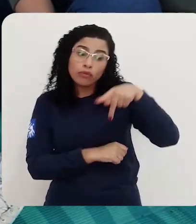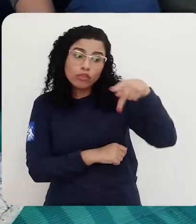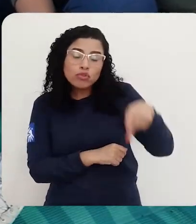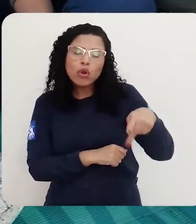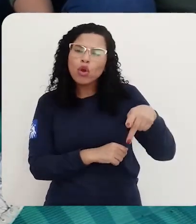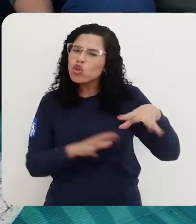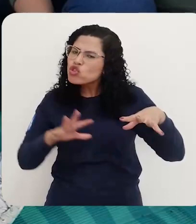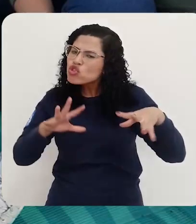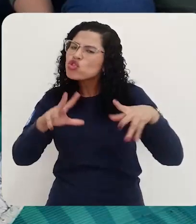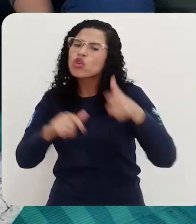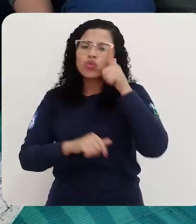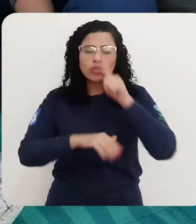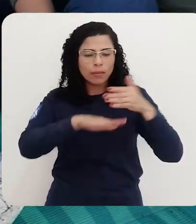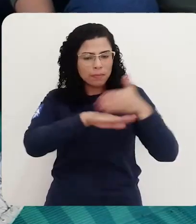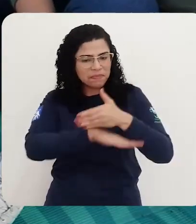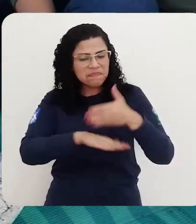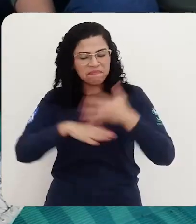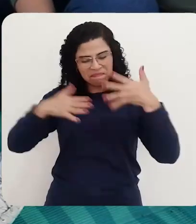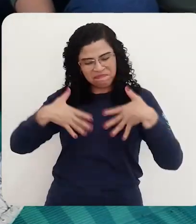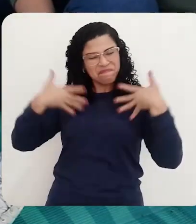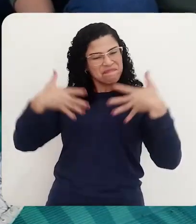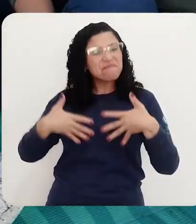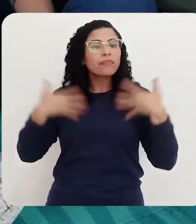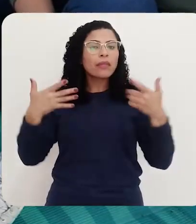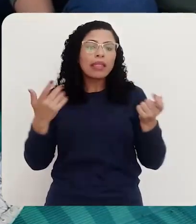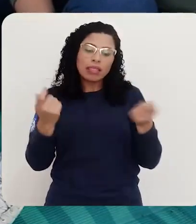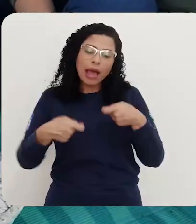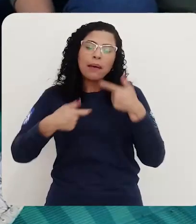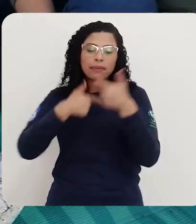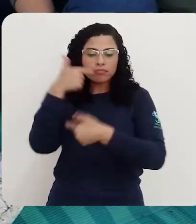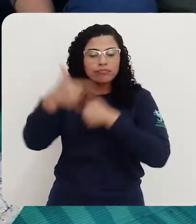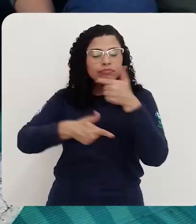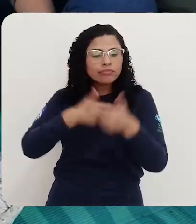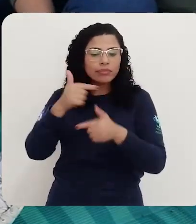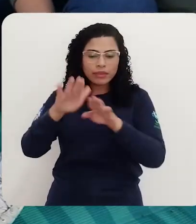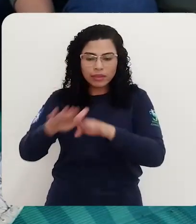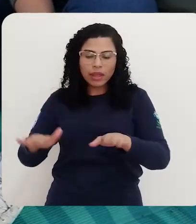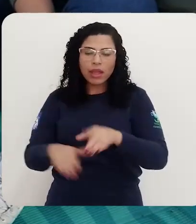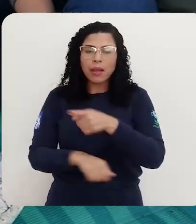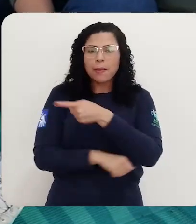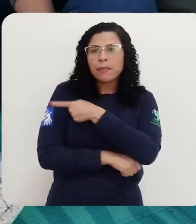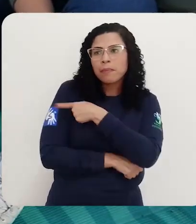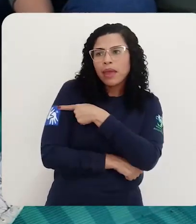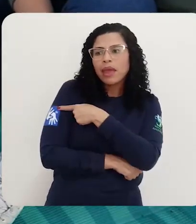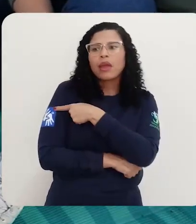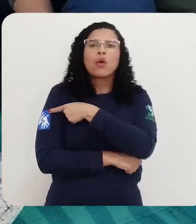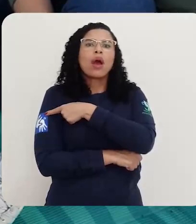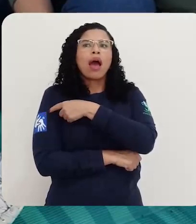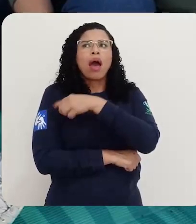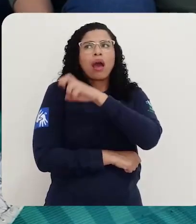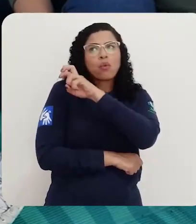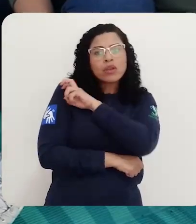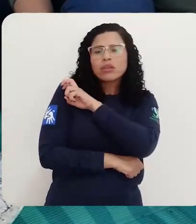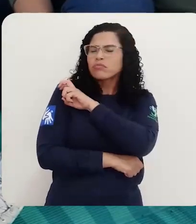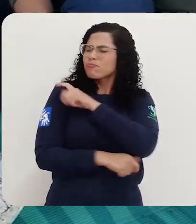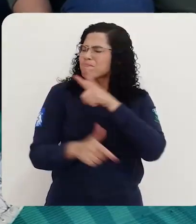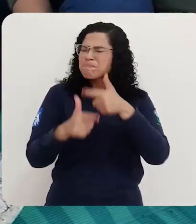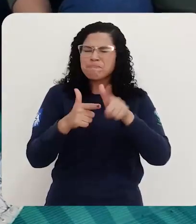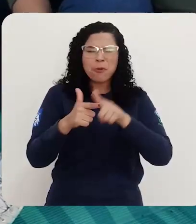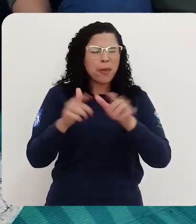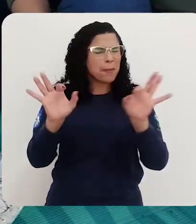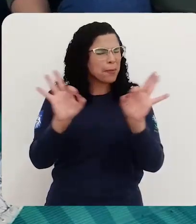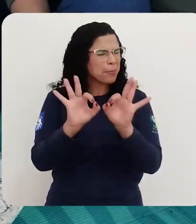crianças, professores. É um jogo bem divertido. A gente pode trabalhar com esse jogo com crianças de 1º ao 5º ano sem